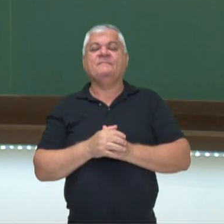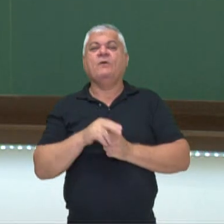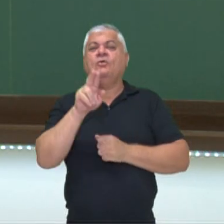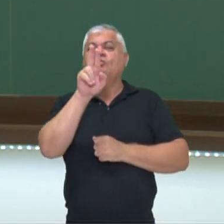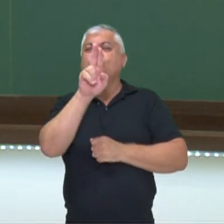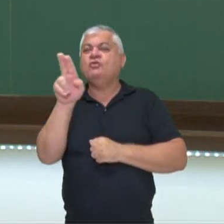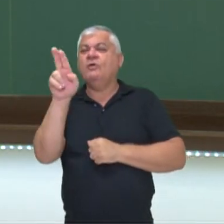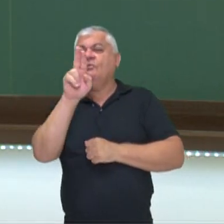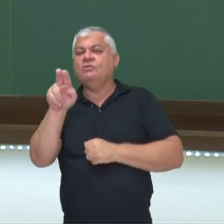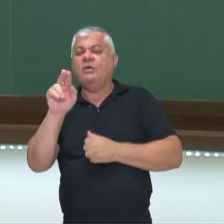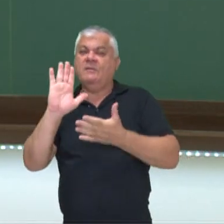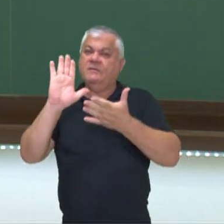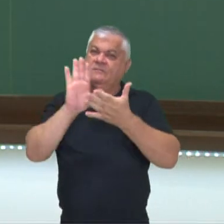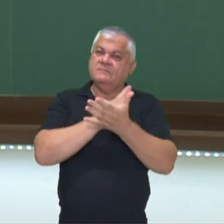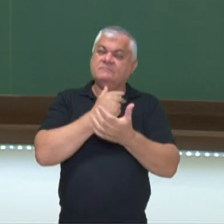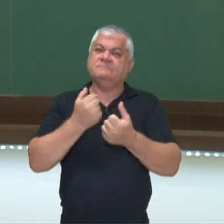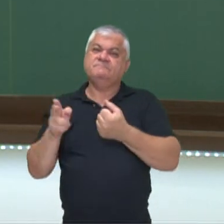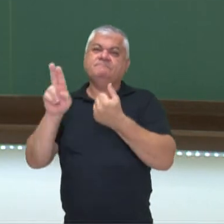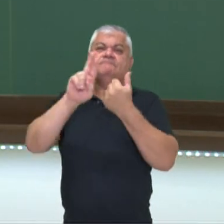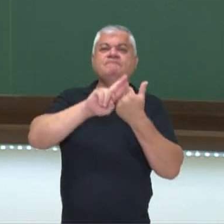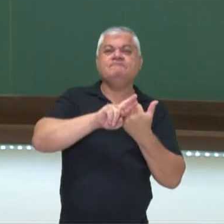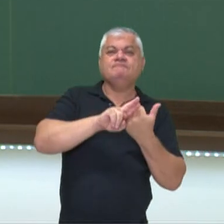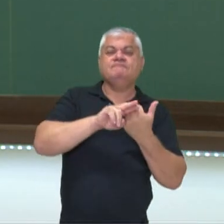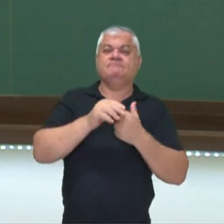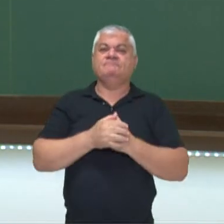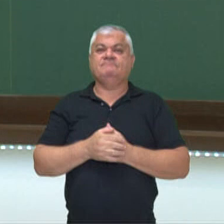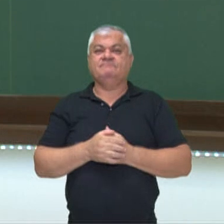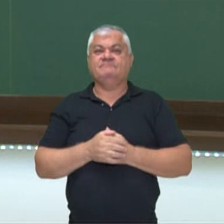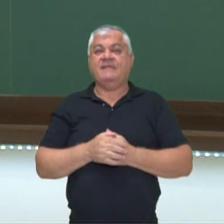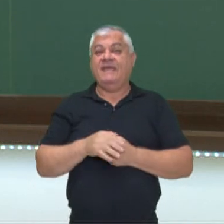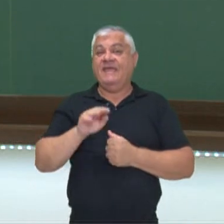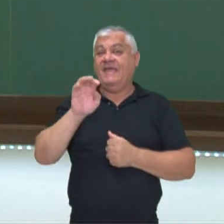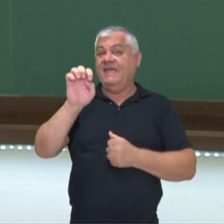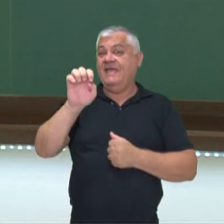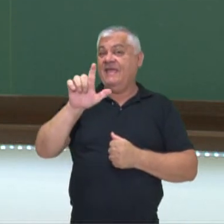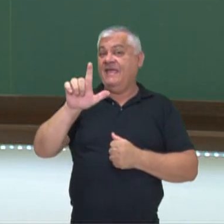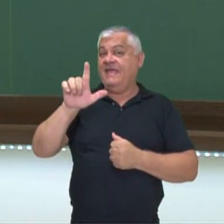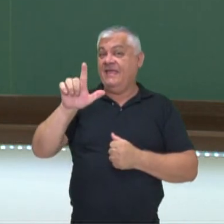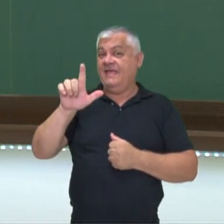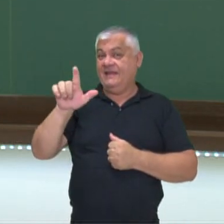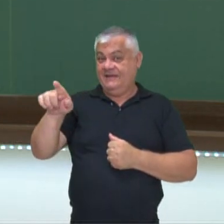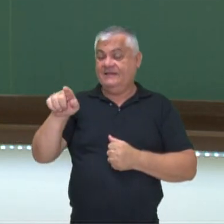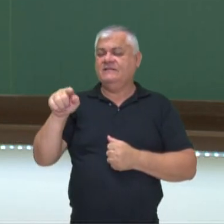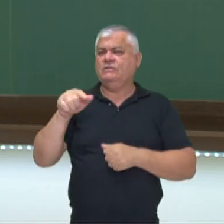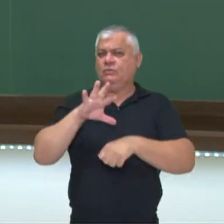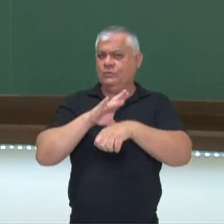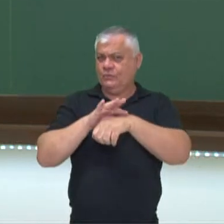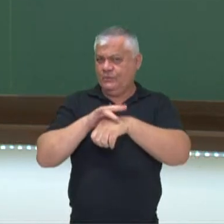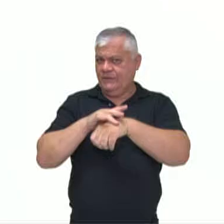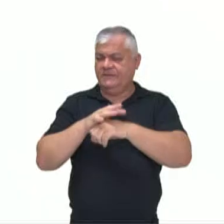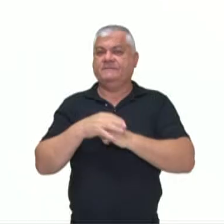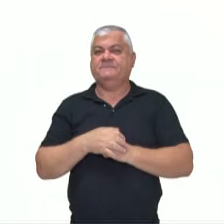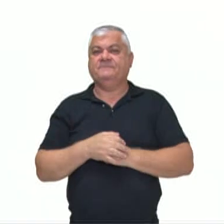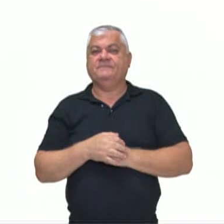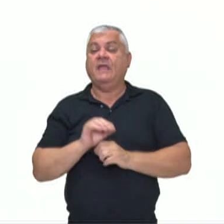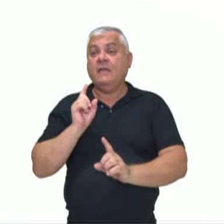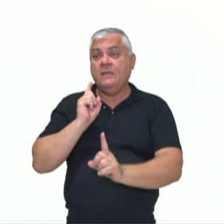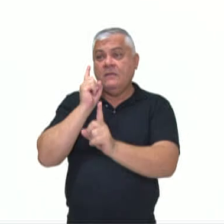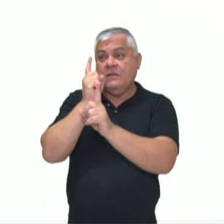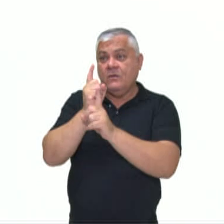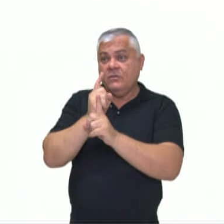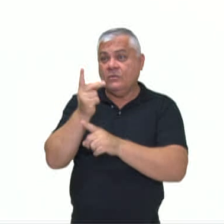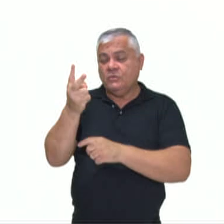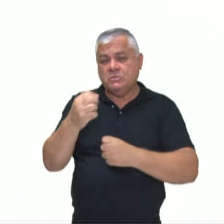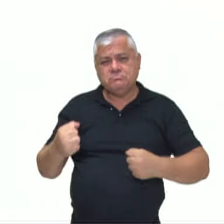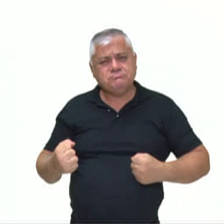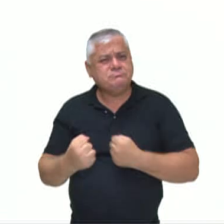por ellos están enfermos. Quer dizer que eles estão doentes. Encontrei Merche e Carmen e elles me